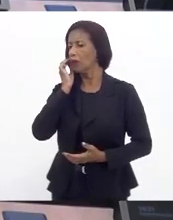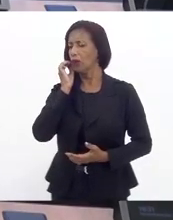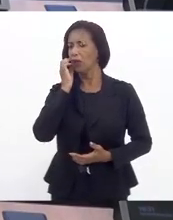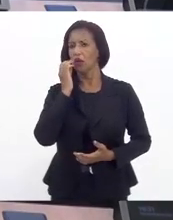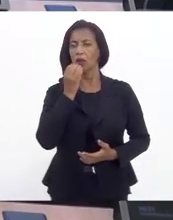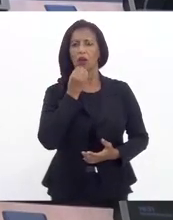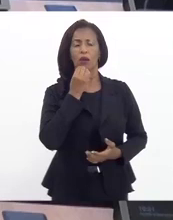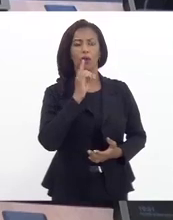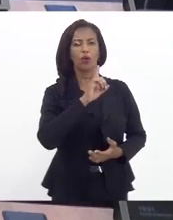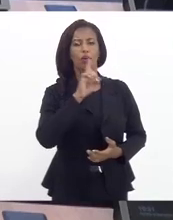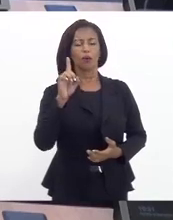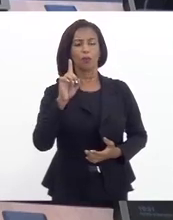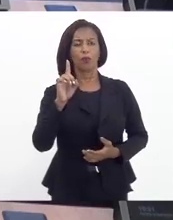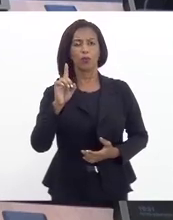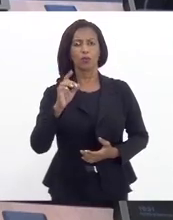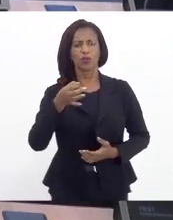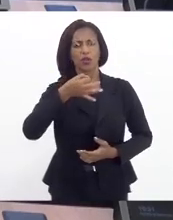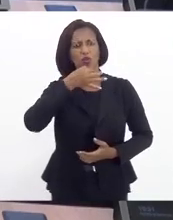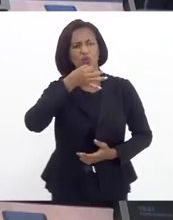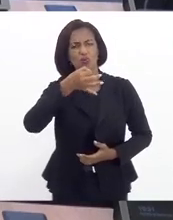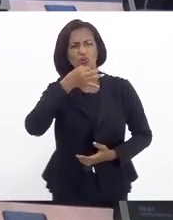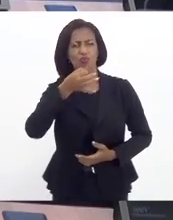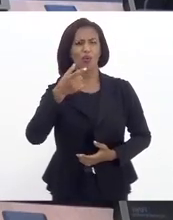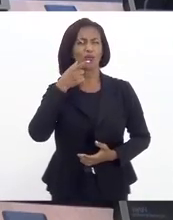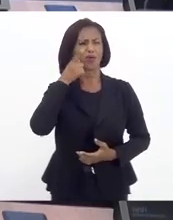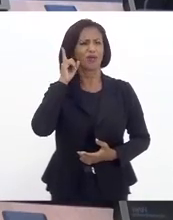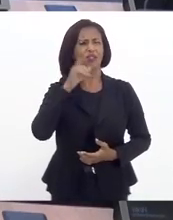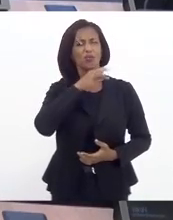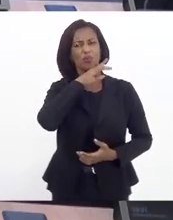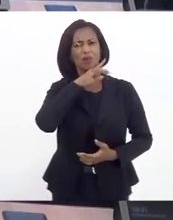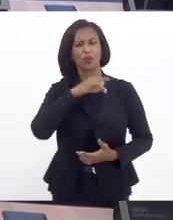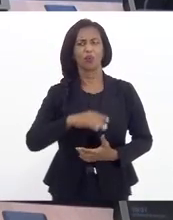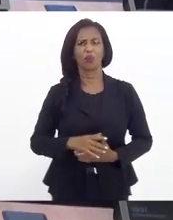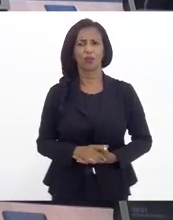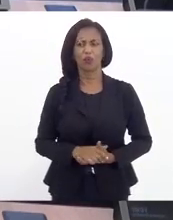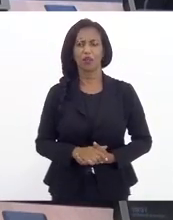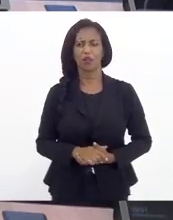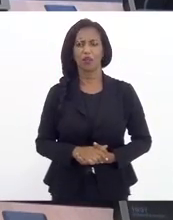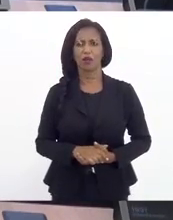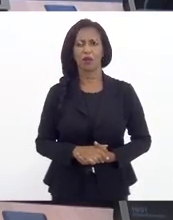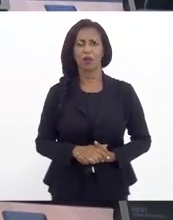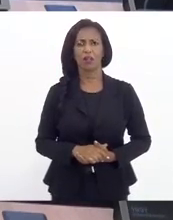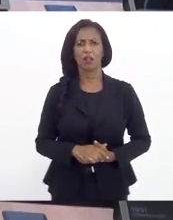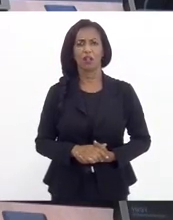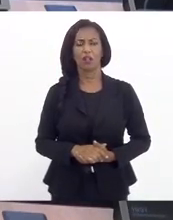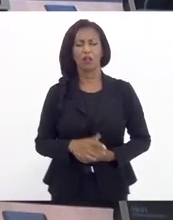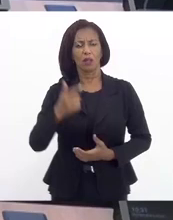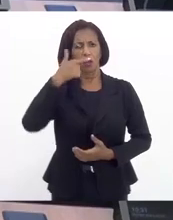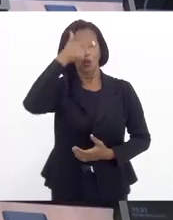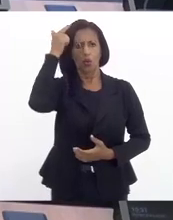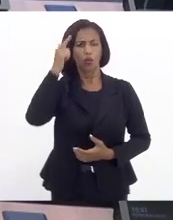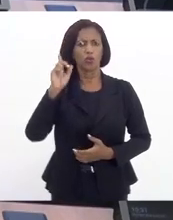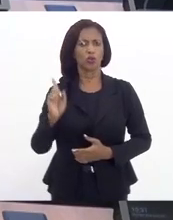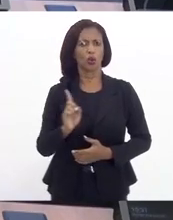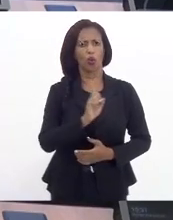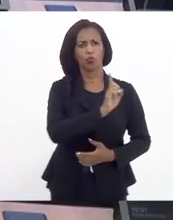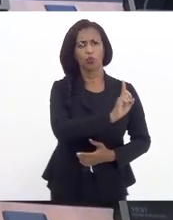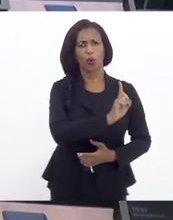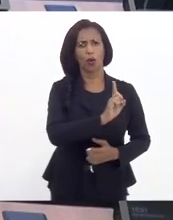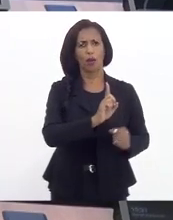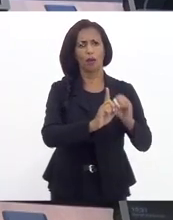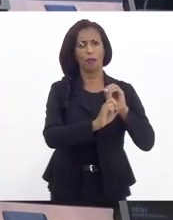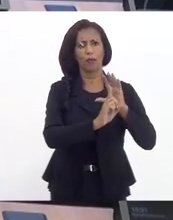Bom dia a todos. O aqui, está desde ontem assim, hein? Vai ali, Luiz. Deve ser o microfone, vê se está ligado, por favor.